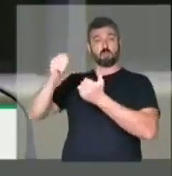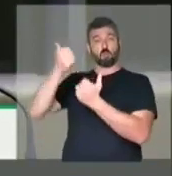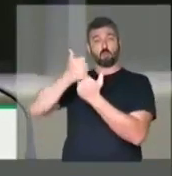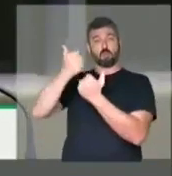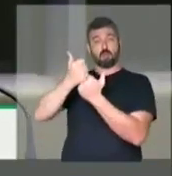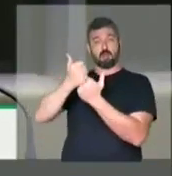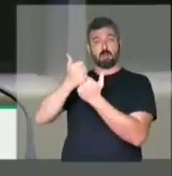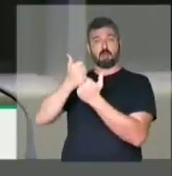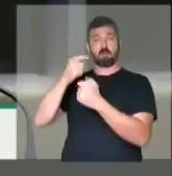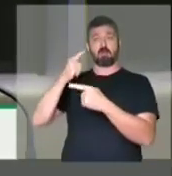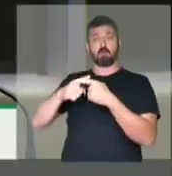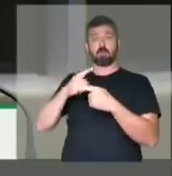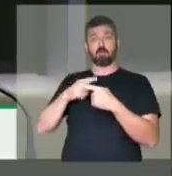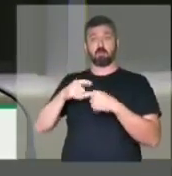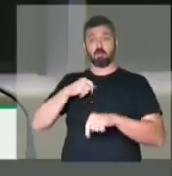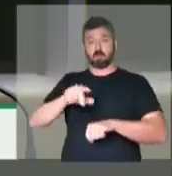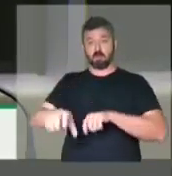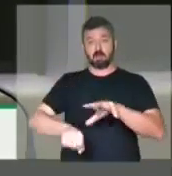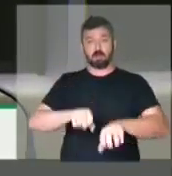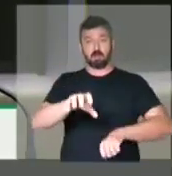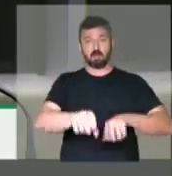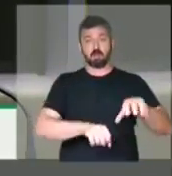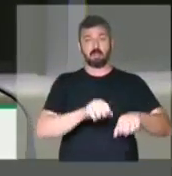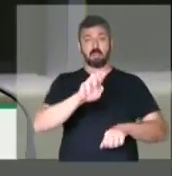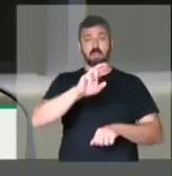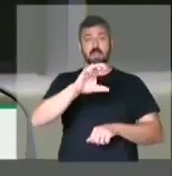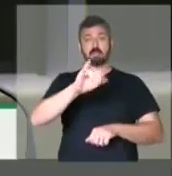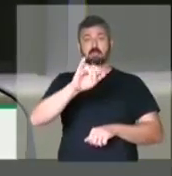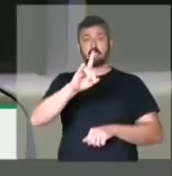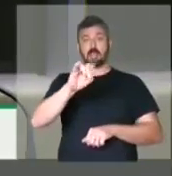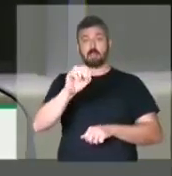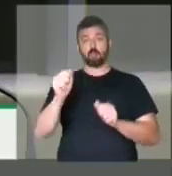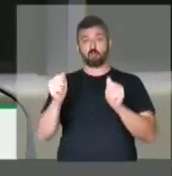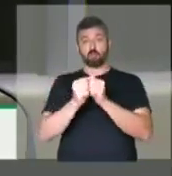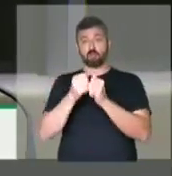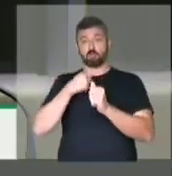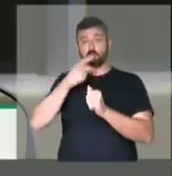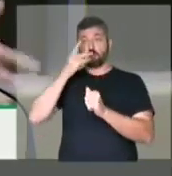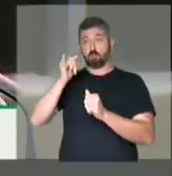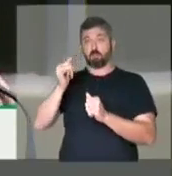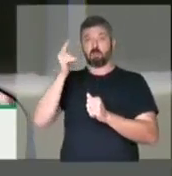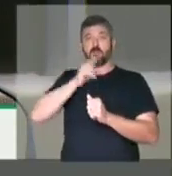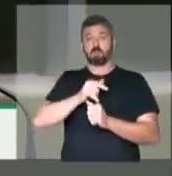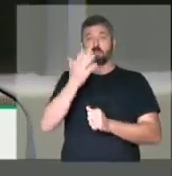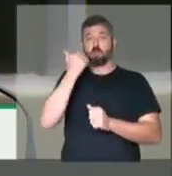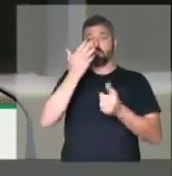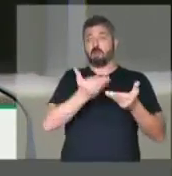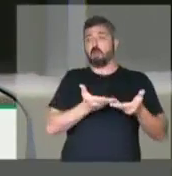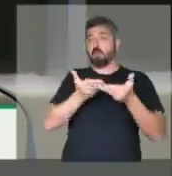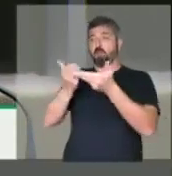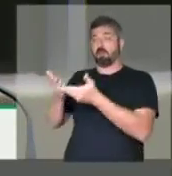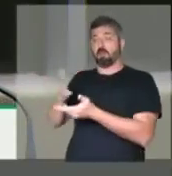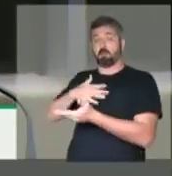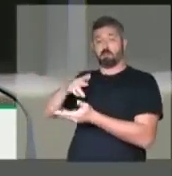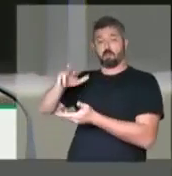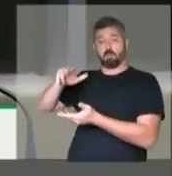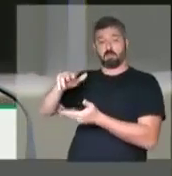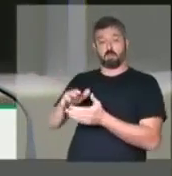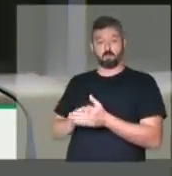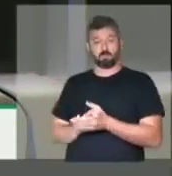tutelar, porque eu estava catando reciclado com meu pai para ter o que levar de comer para os meus